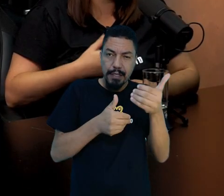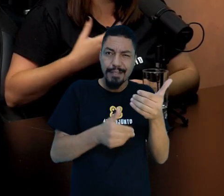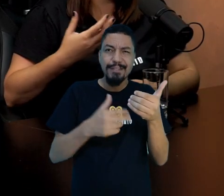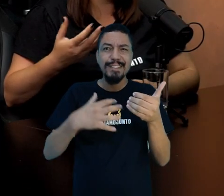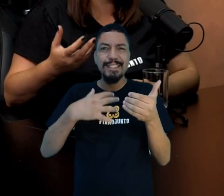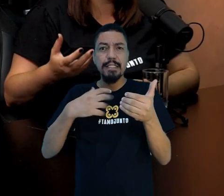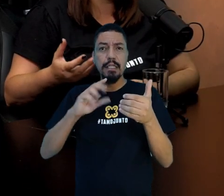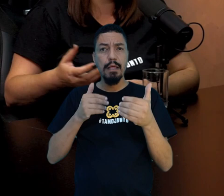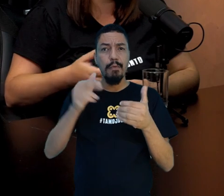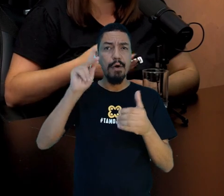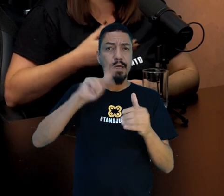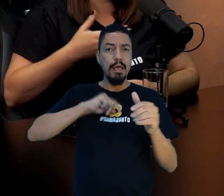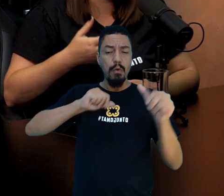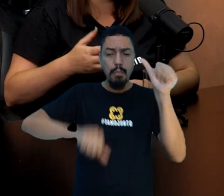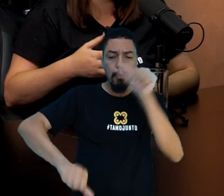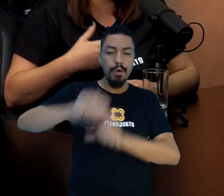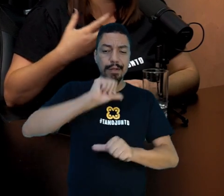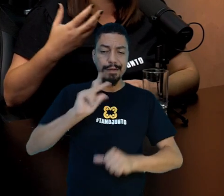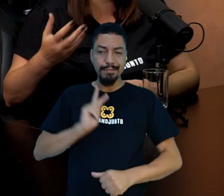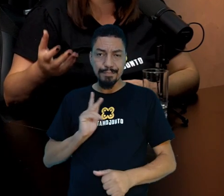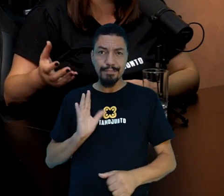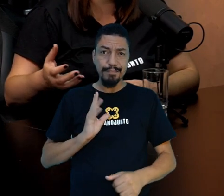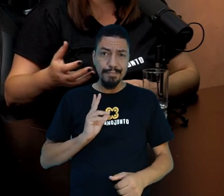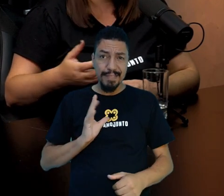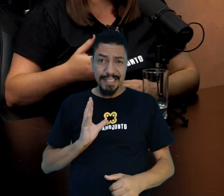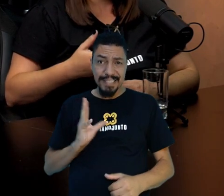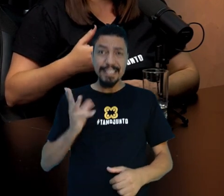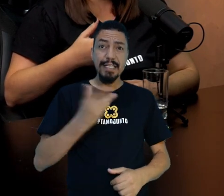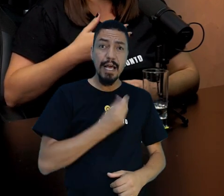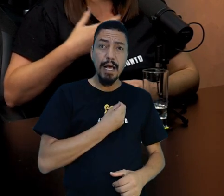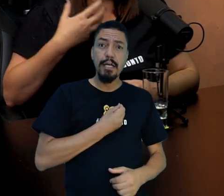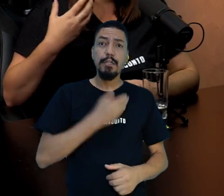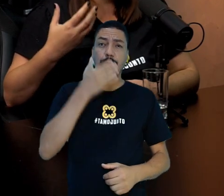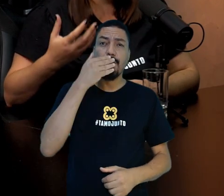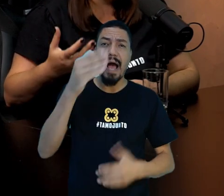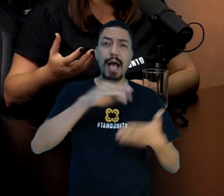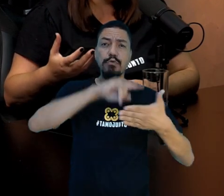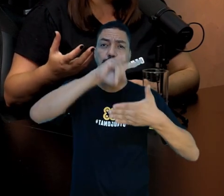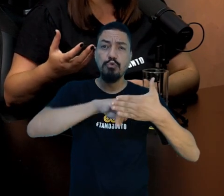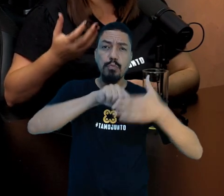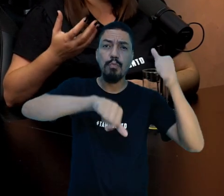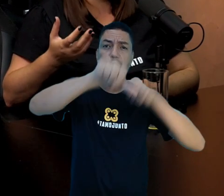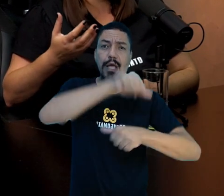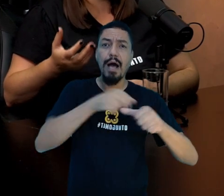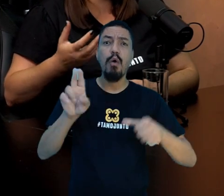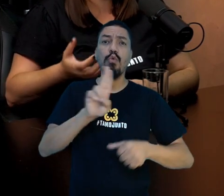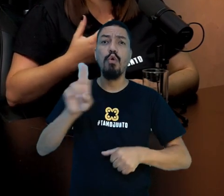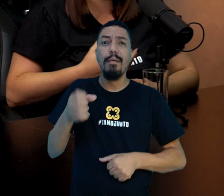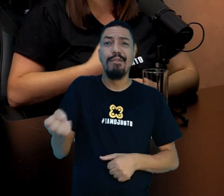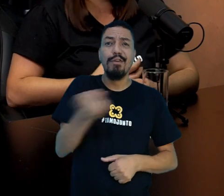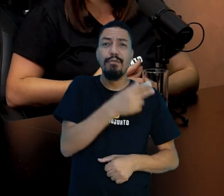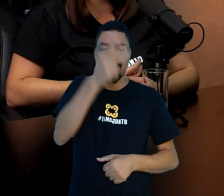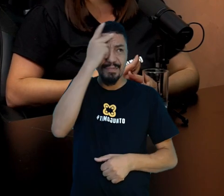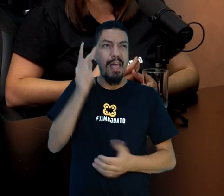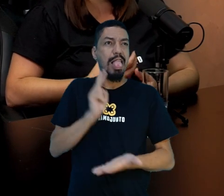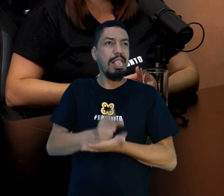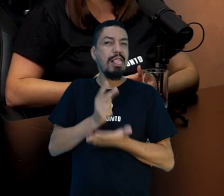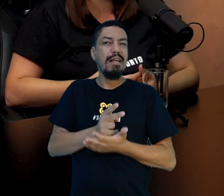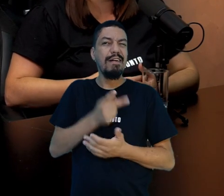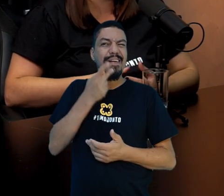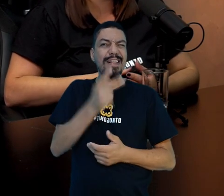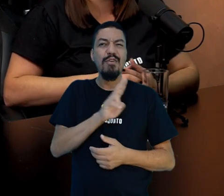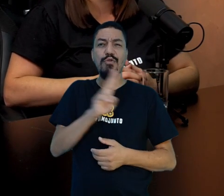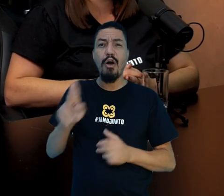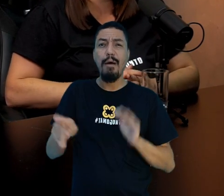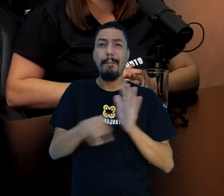você se entendendo como uma pessoa trans, você vai lá e faz a retificação, né? Tem um novo nome. É uma Isso agressão ser é